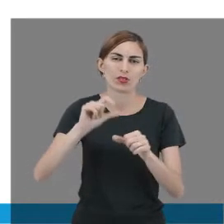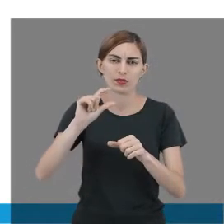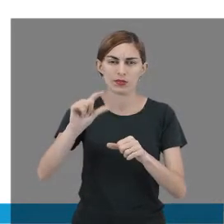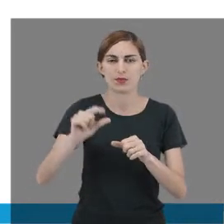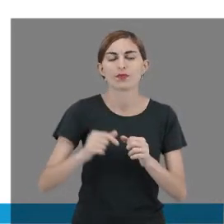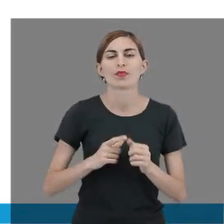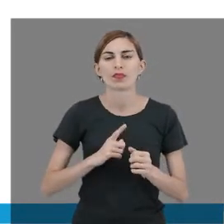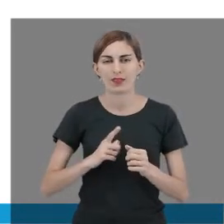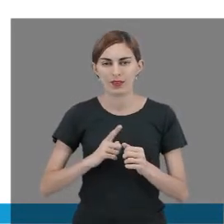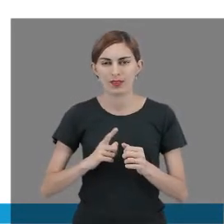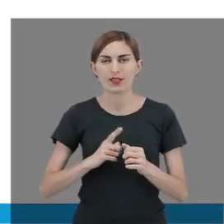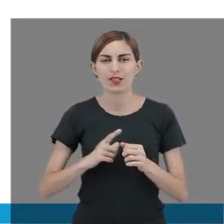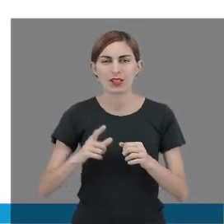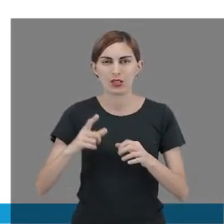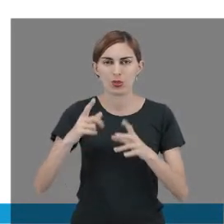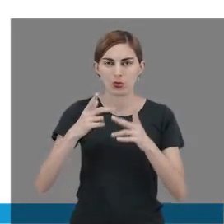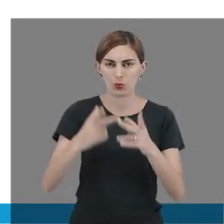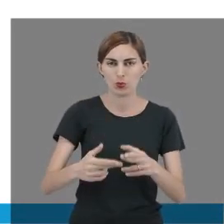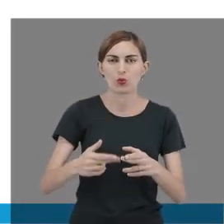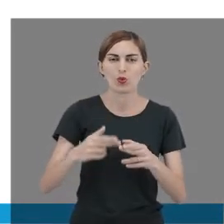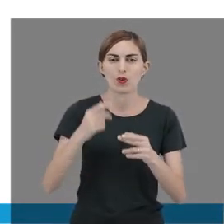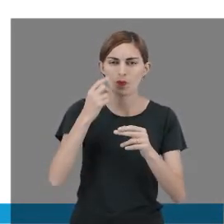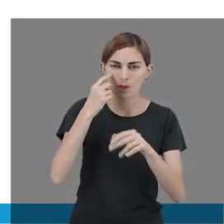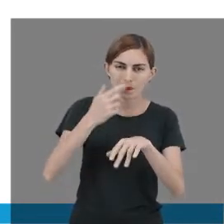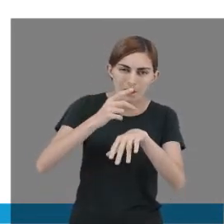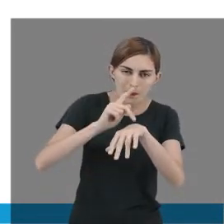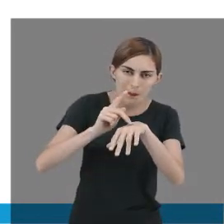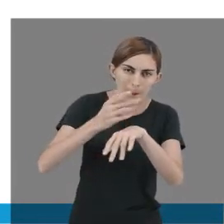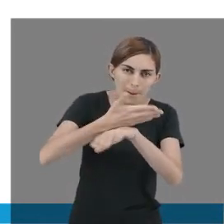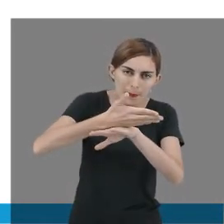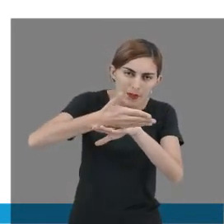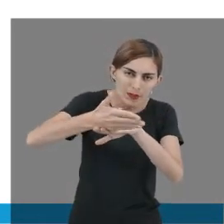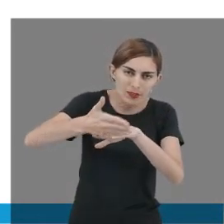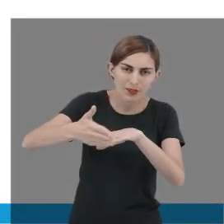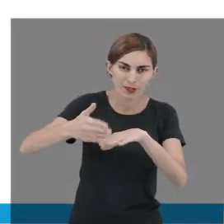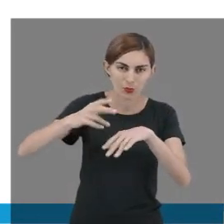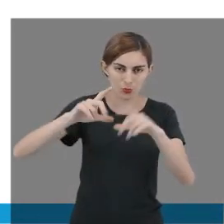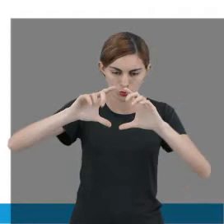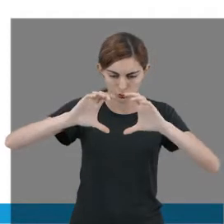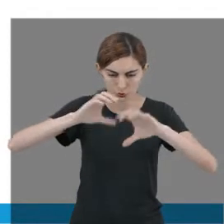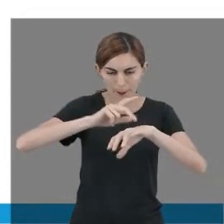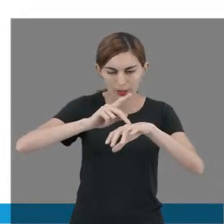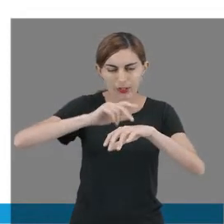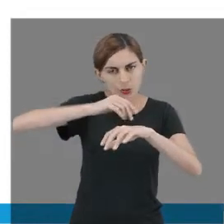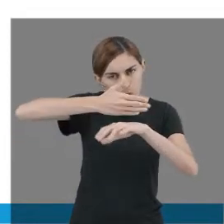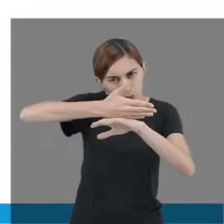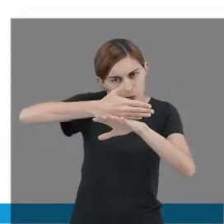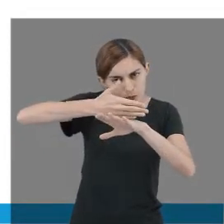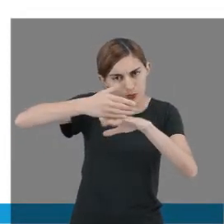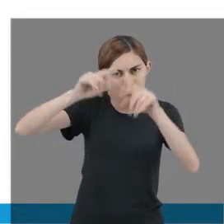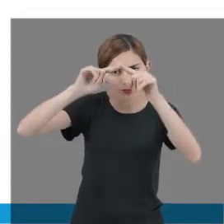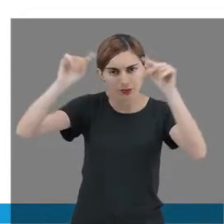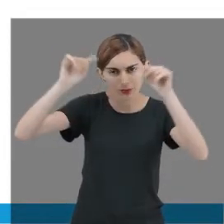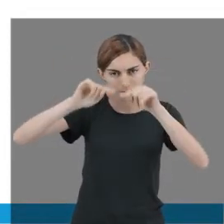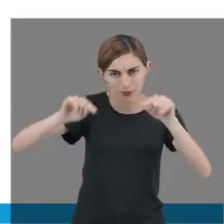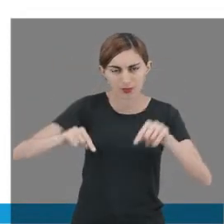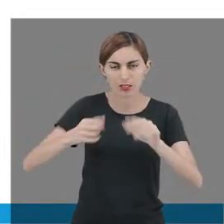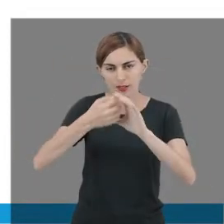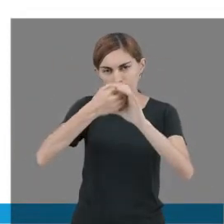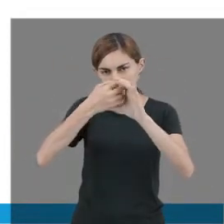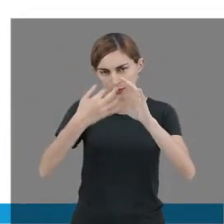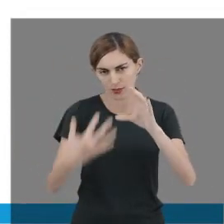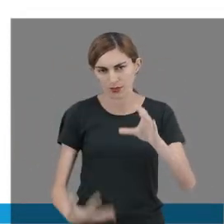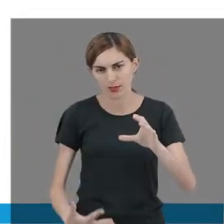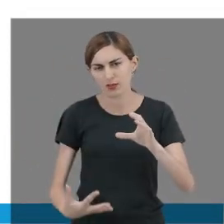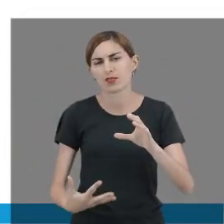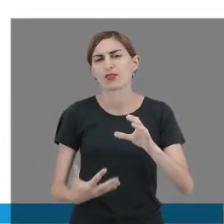Além dessas calcificação a gente vê em branquinho, mas também dessas calcificações que na síndrome congênita do Zika vírus, a característica dela é ser